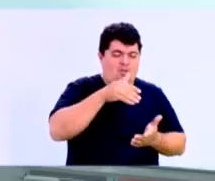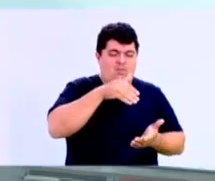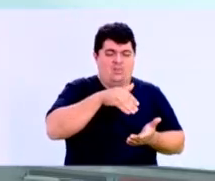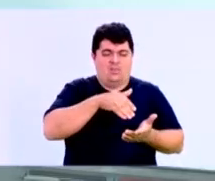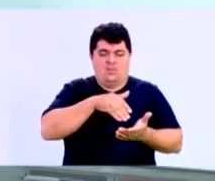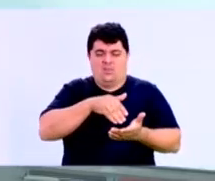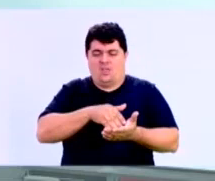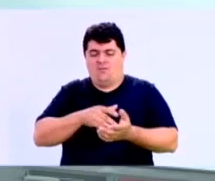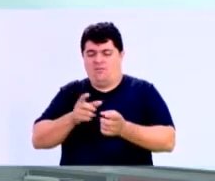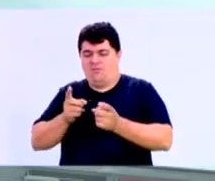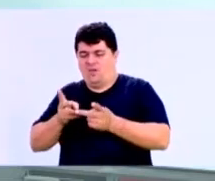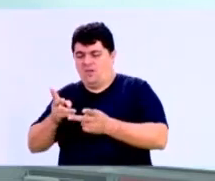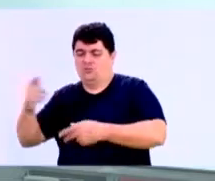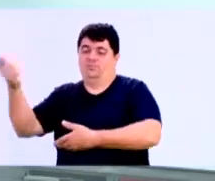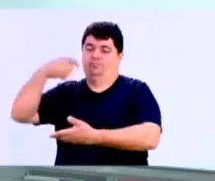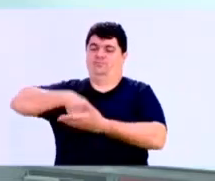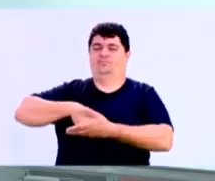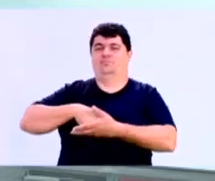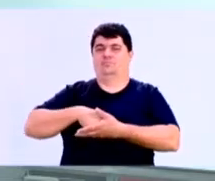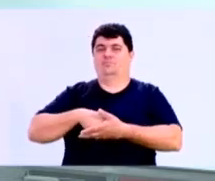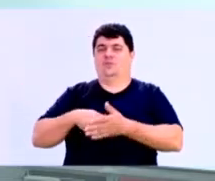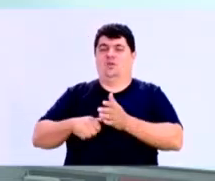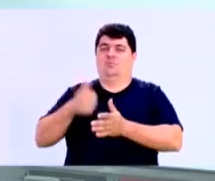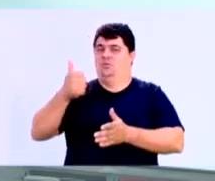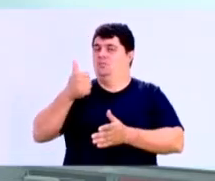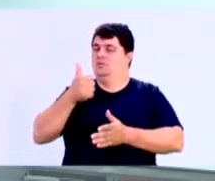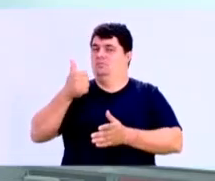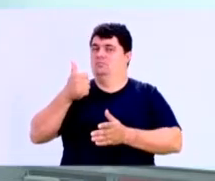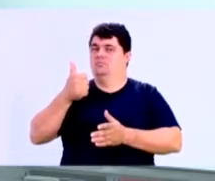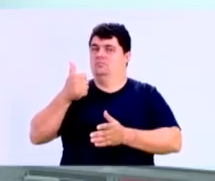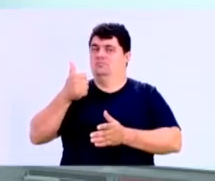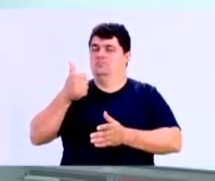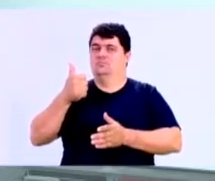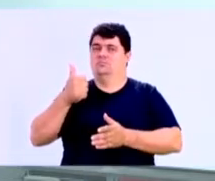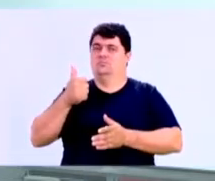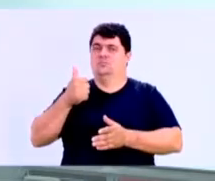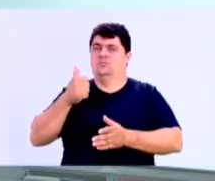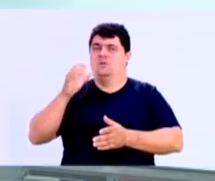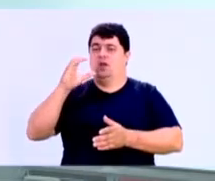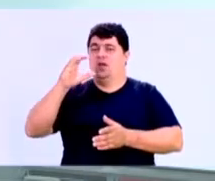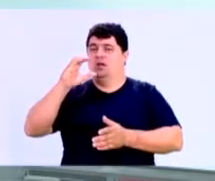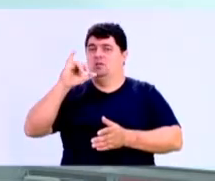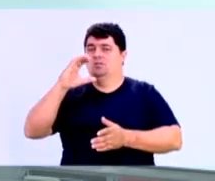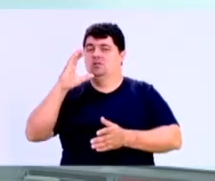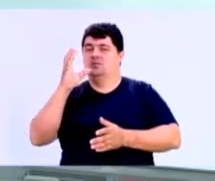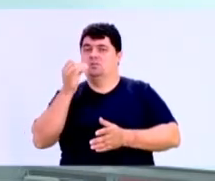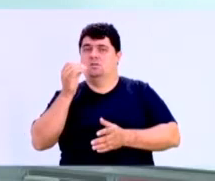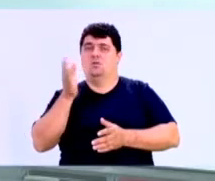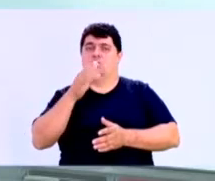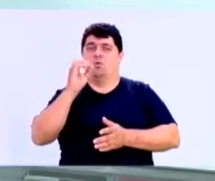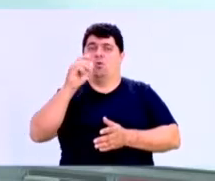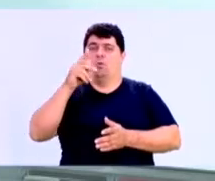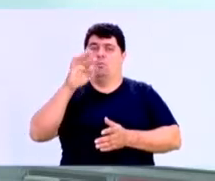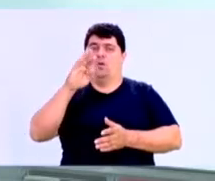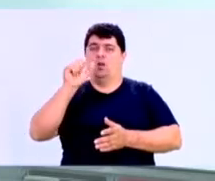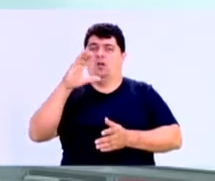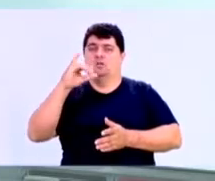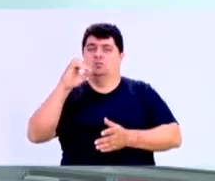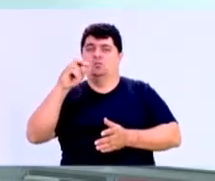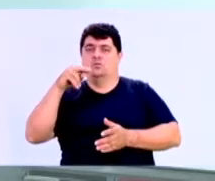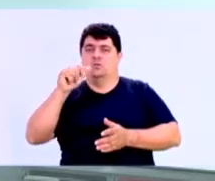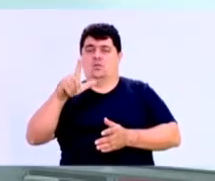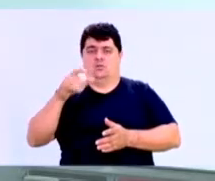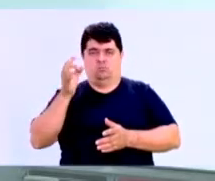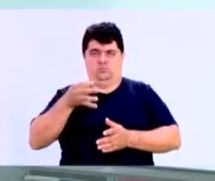até receber essa mercadoria. Primeira informação, estou falando do ciclo operacional, o tempo que demora para eu fazer a minha operação dentro da empresa,